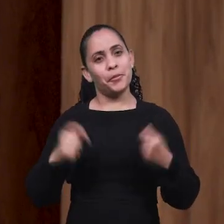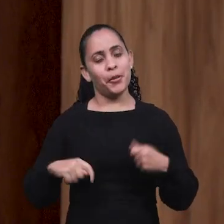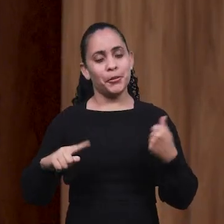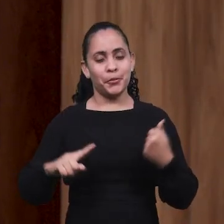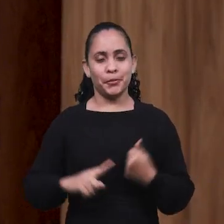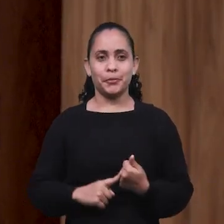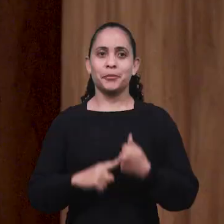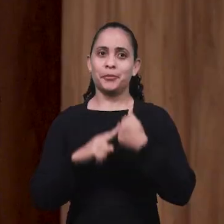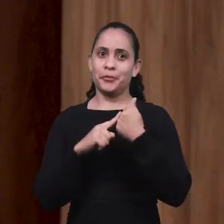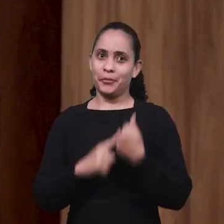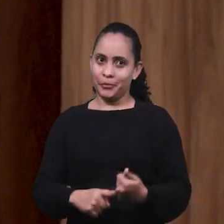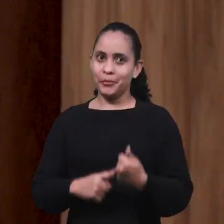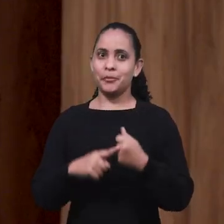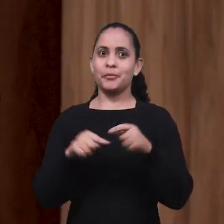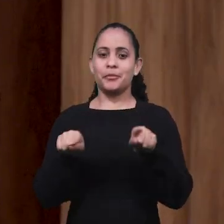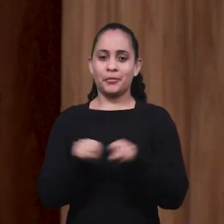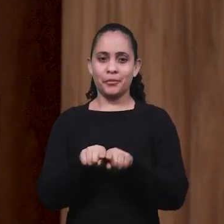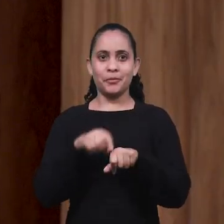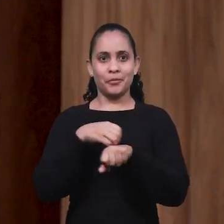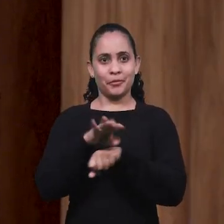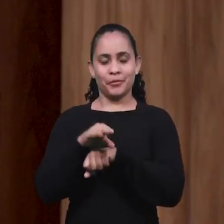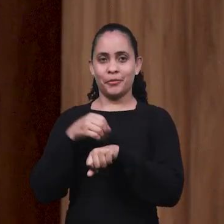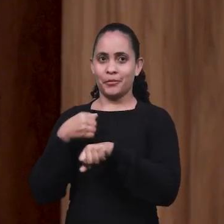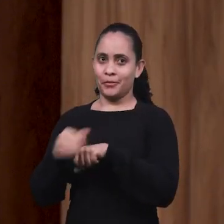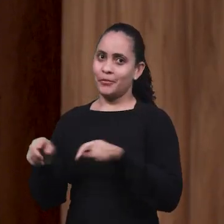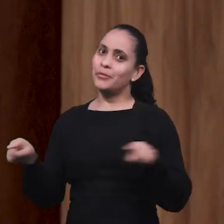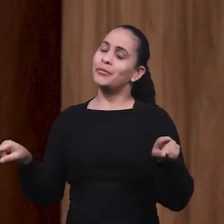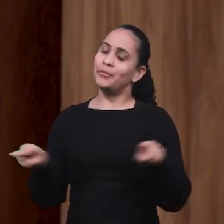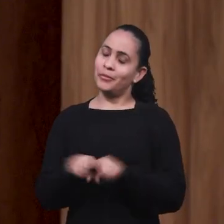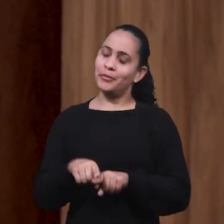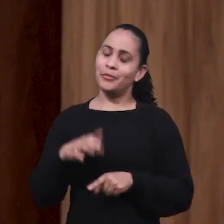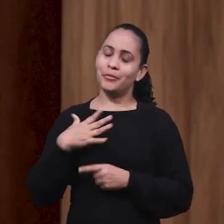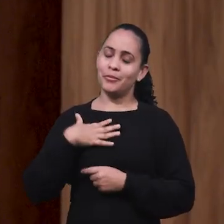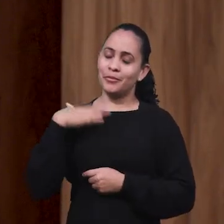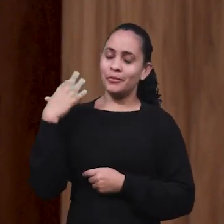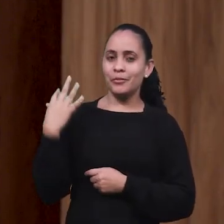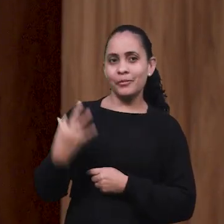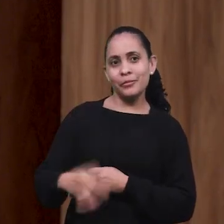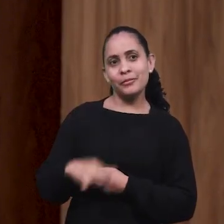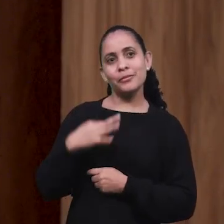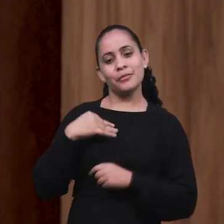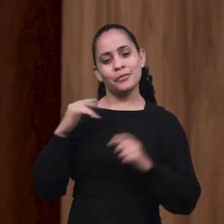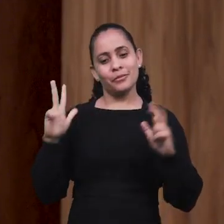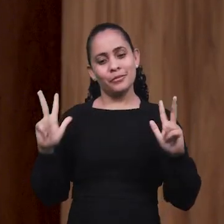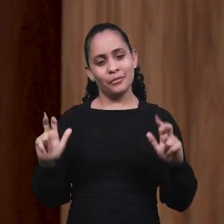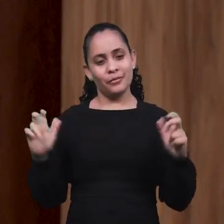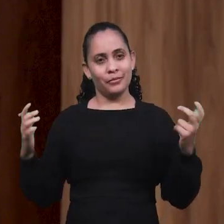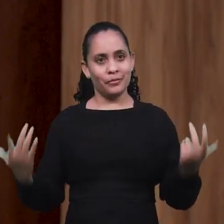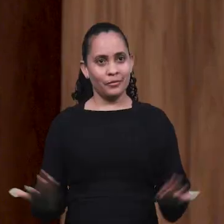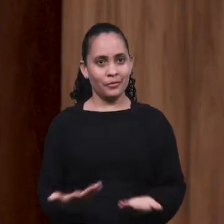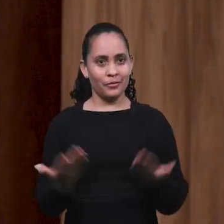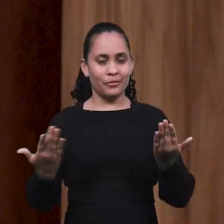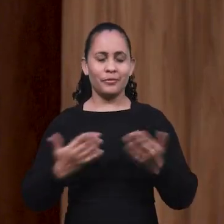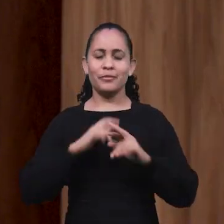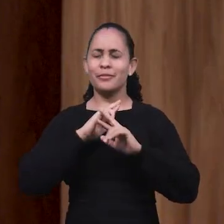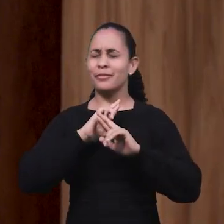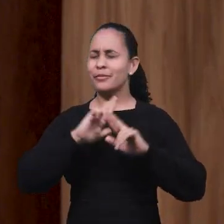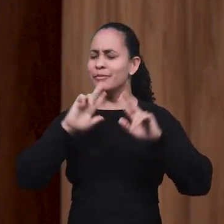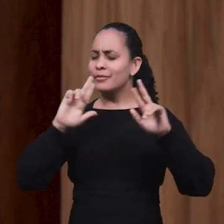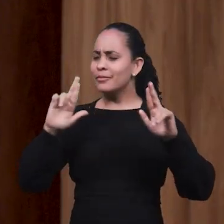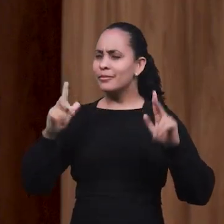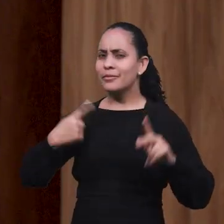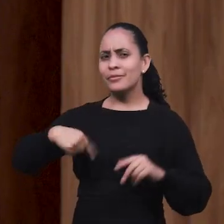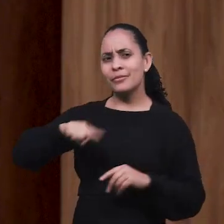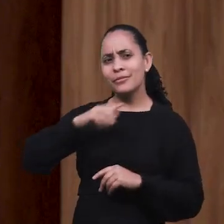curtir, comentar e compartilhar, porque eu tenho certeza que o assunto de hoje, várias pessoas do